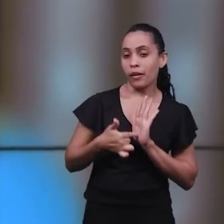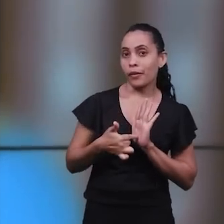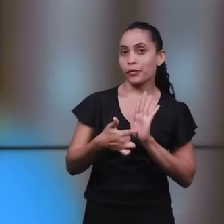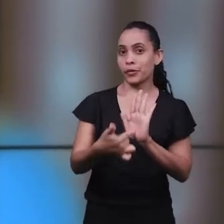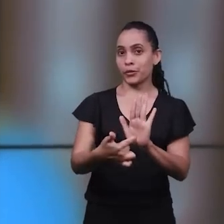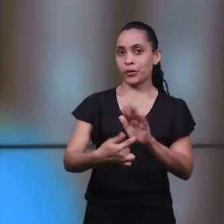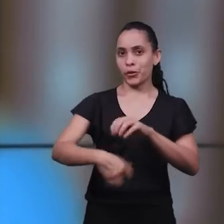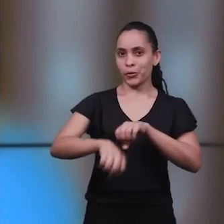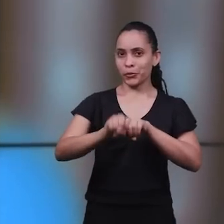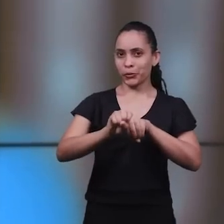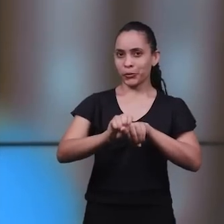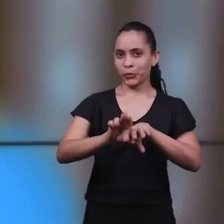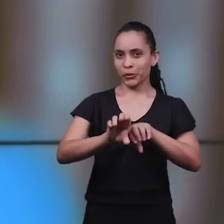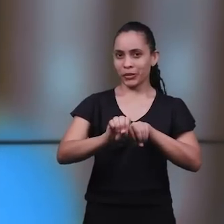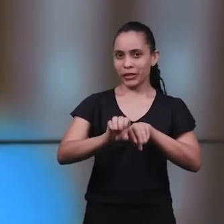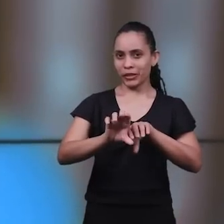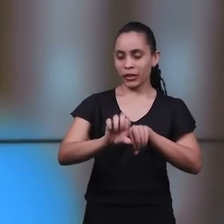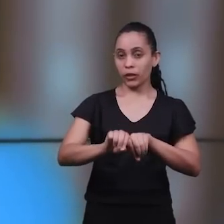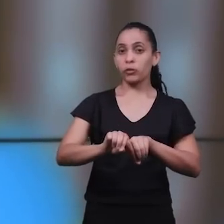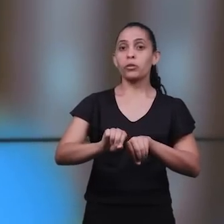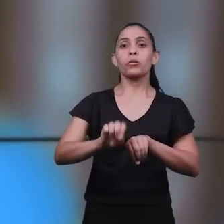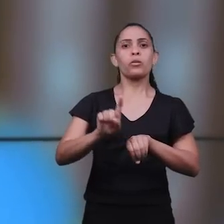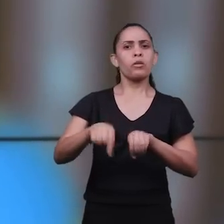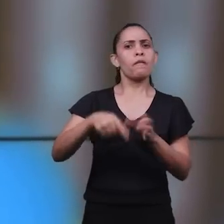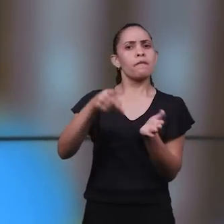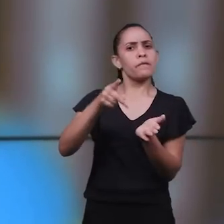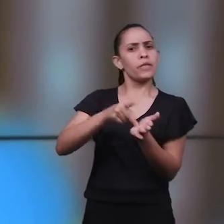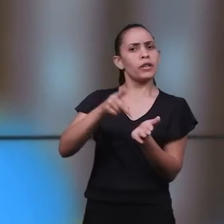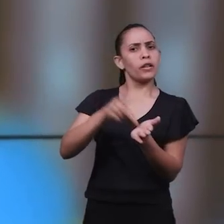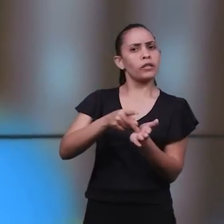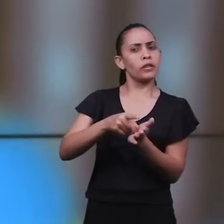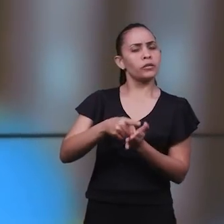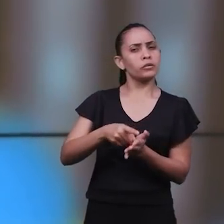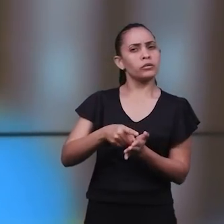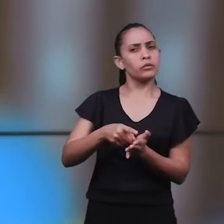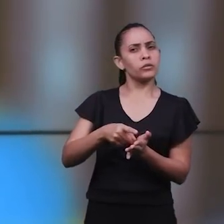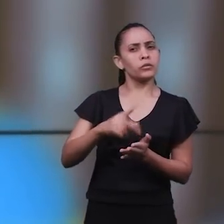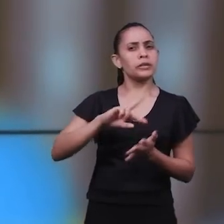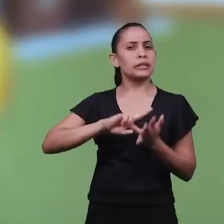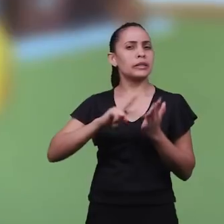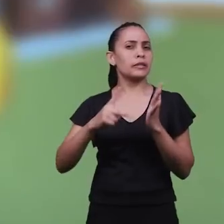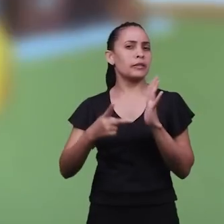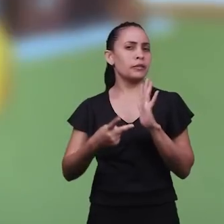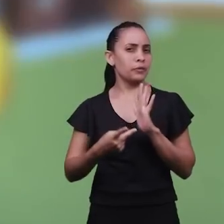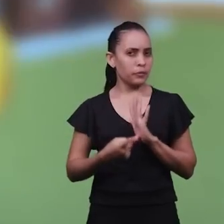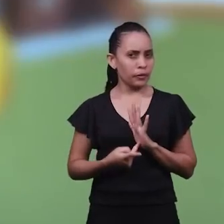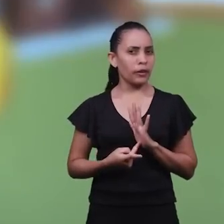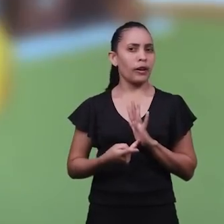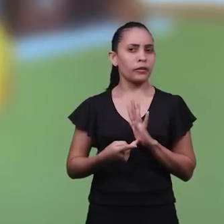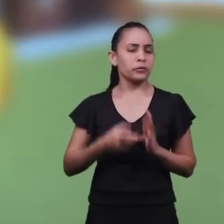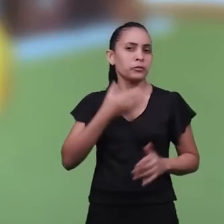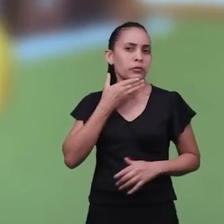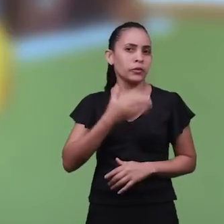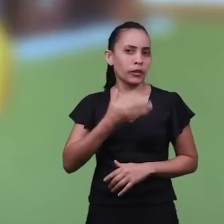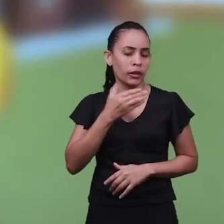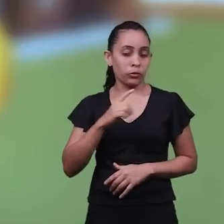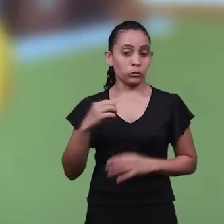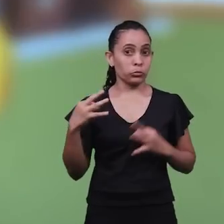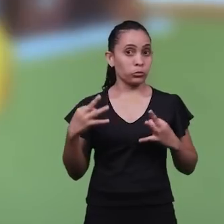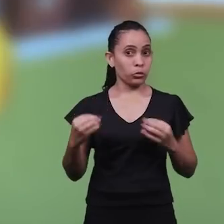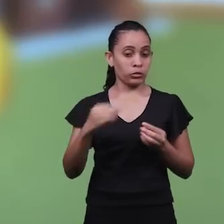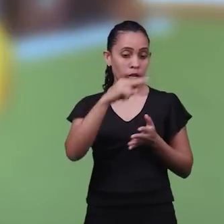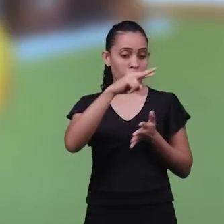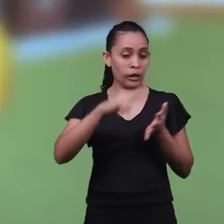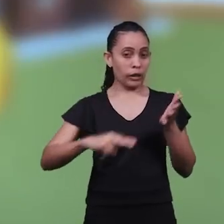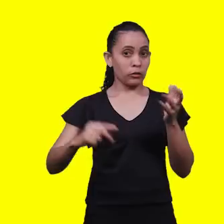nos ensina sobre o verdadeiro sentido do Natal. Eu convido que todos leiam